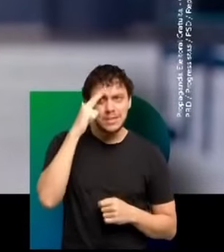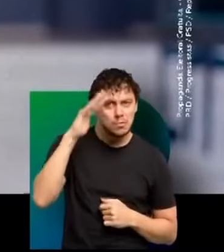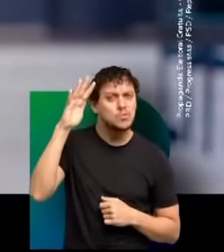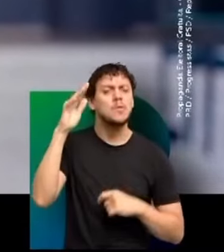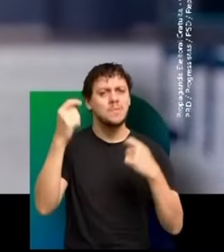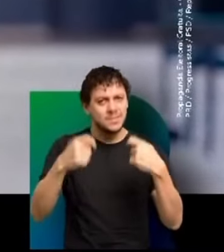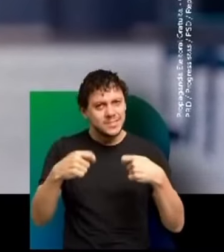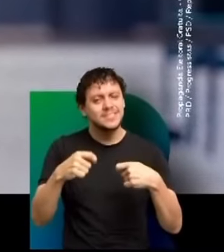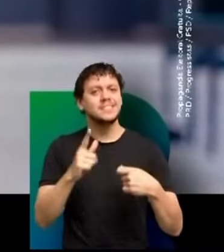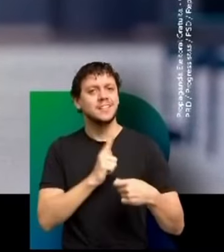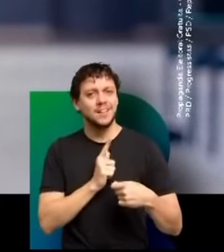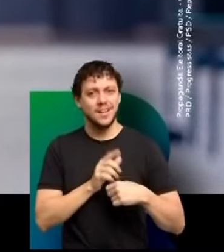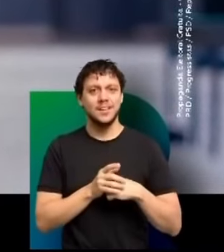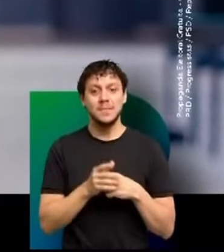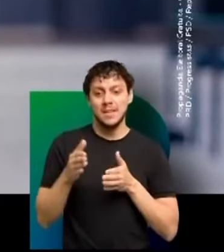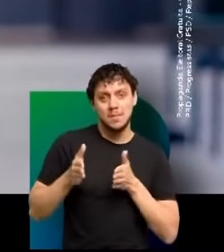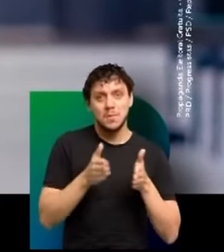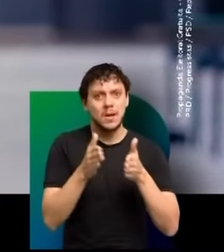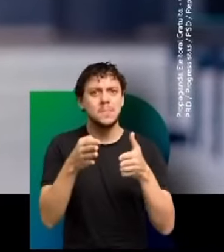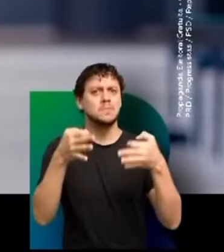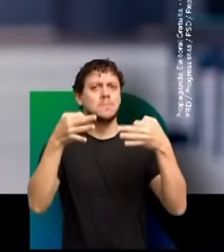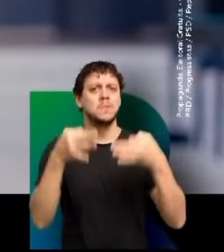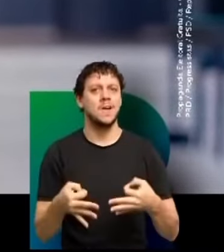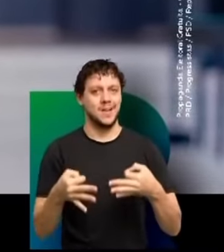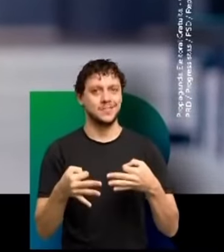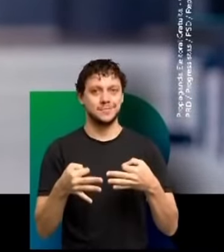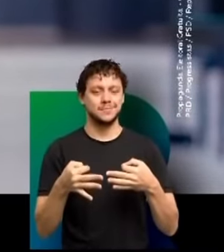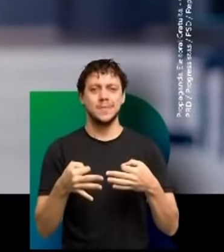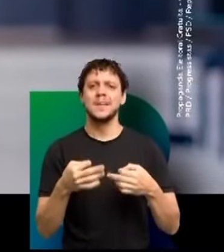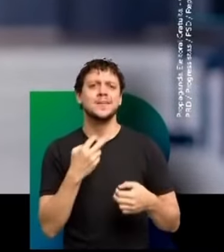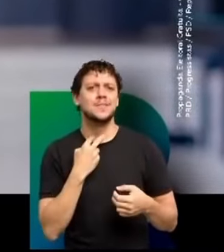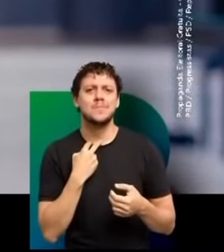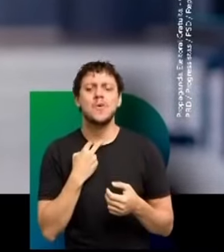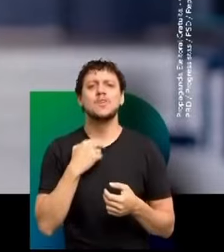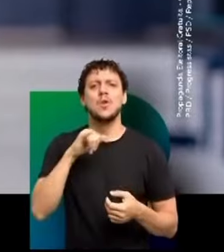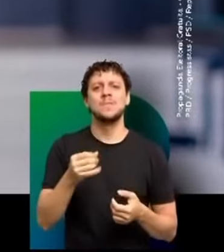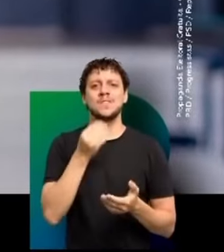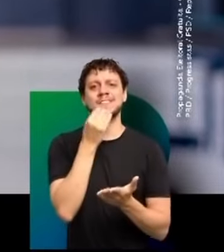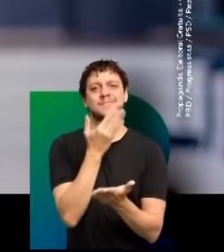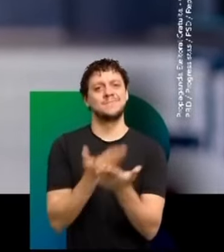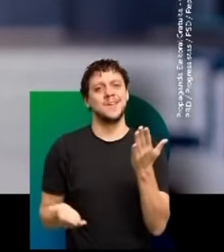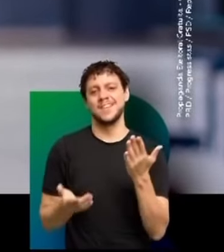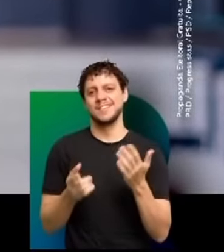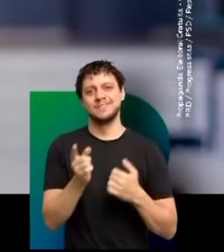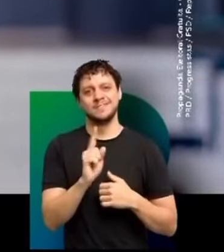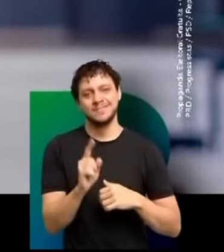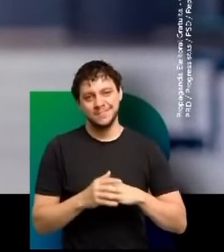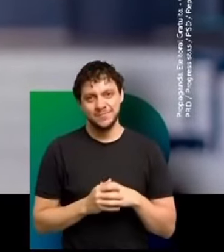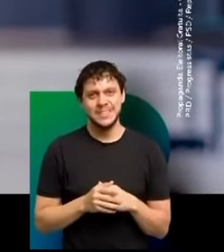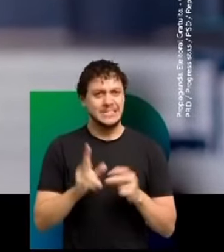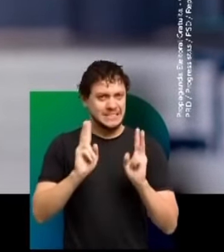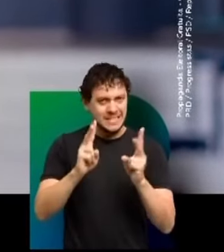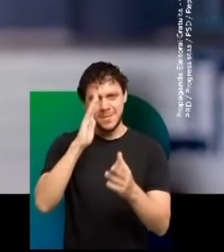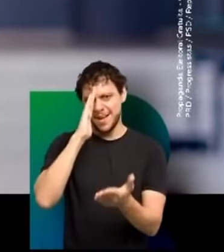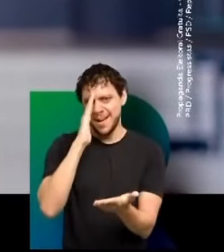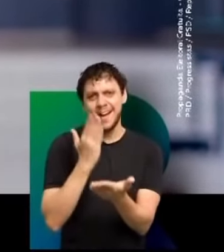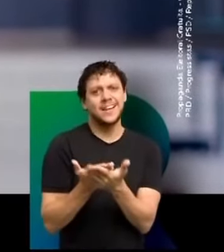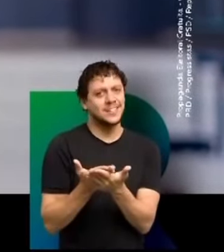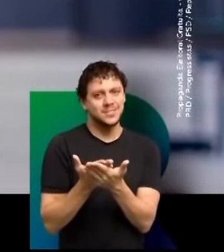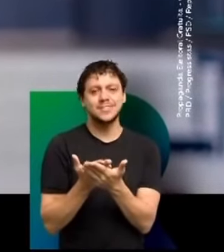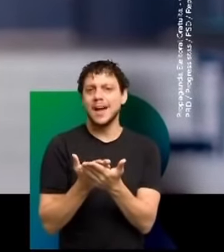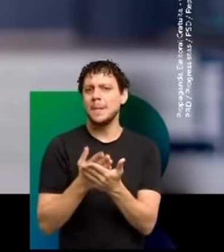você. Acredita, tenha seus sonhos e busque o caminho daquilo que é correto. Não